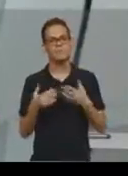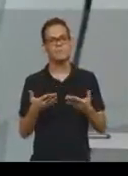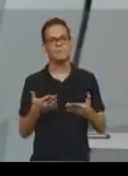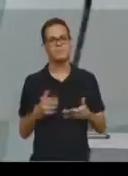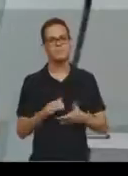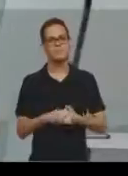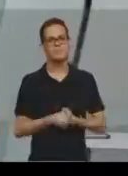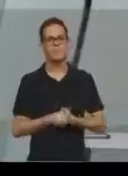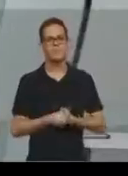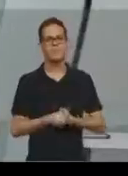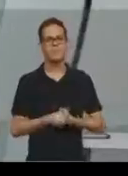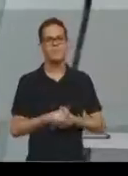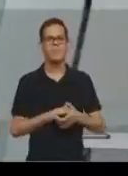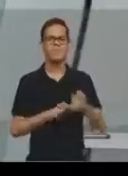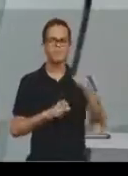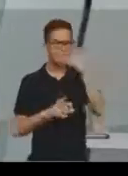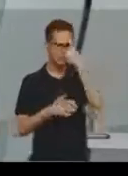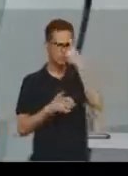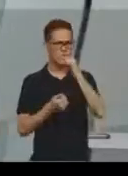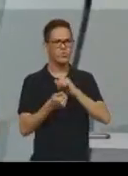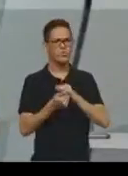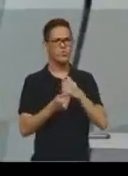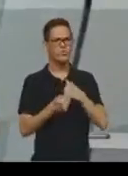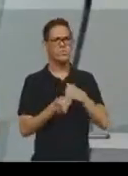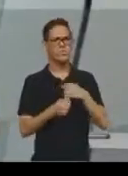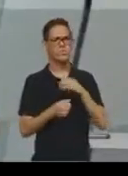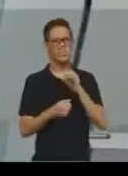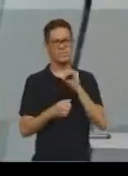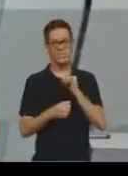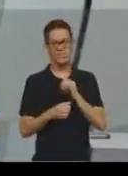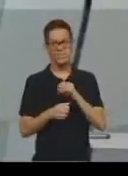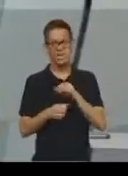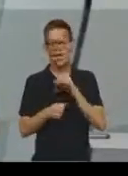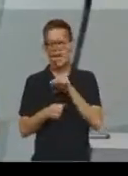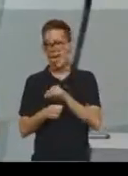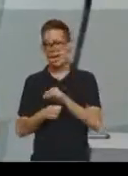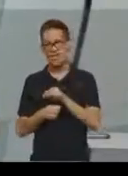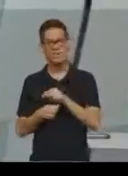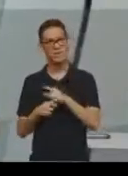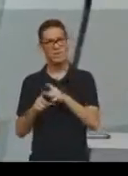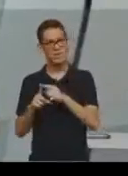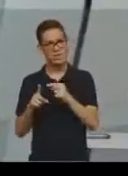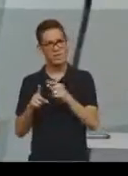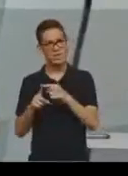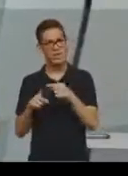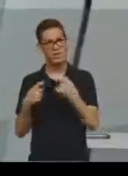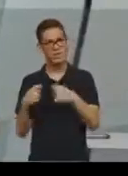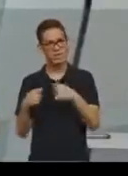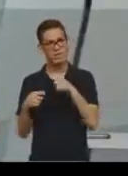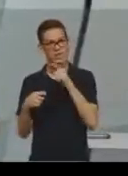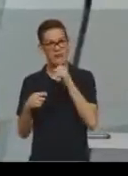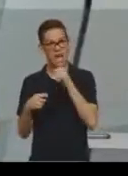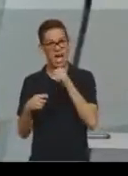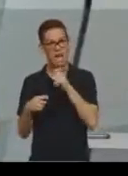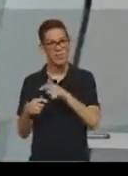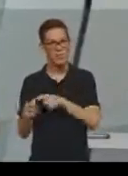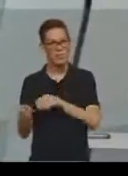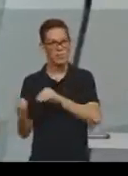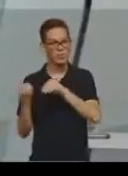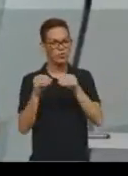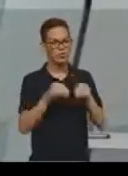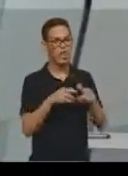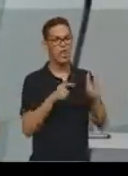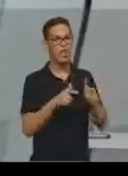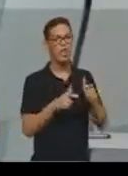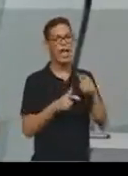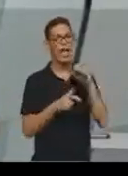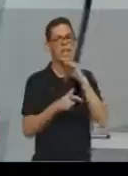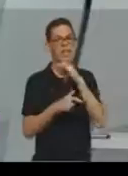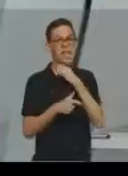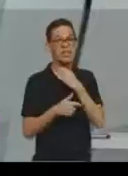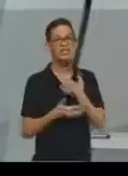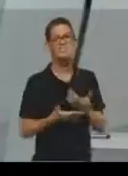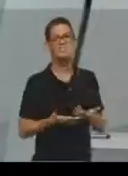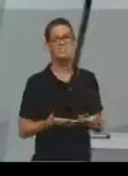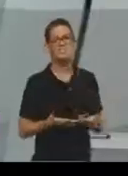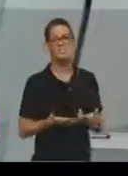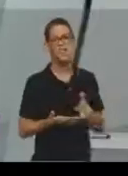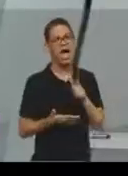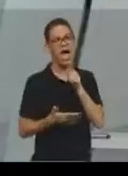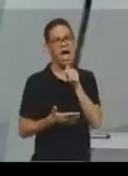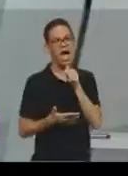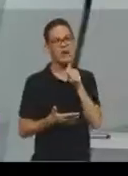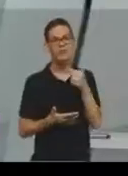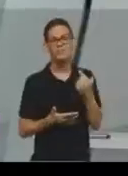gametas. Então imagina se essas plantas vivessem em ambientes mais quentes, não ia ter essa disponibilidade de água. Então com